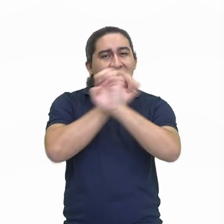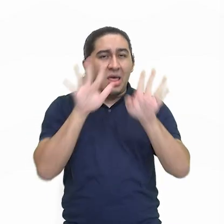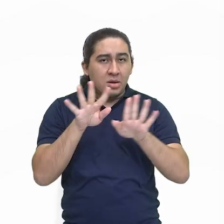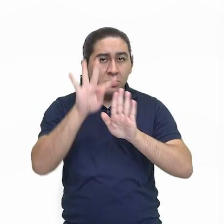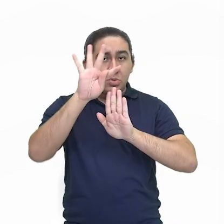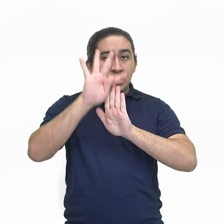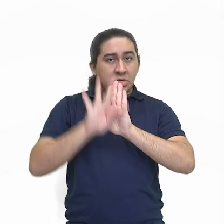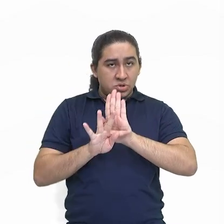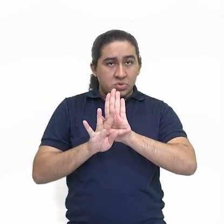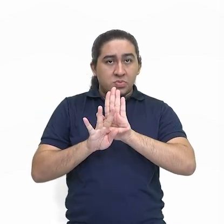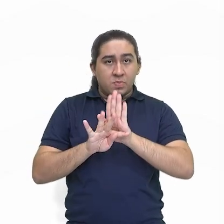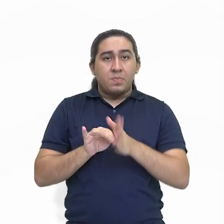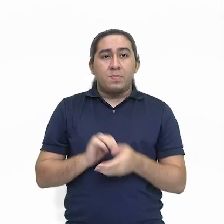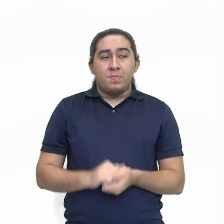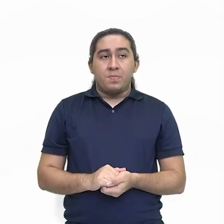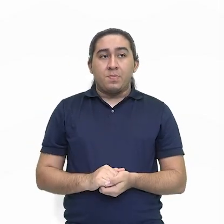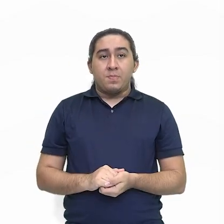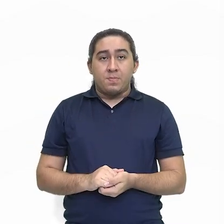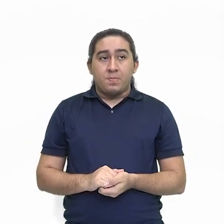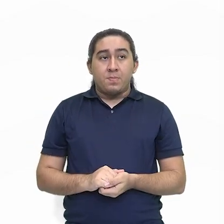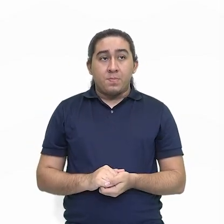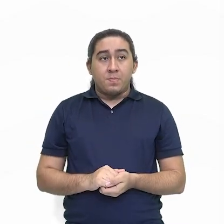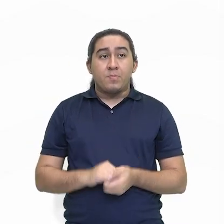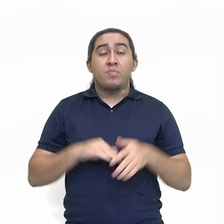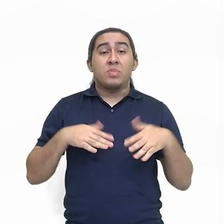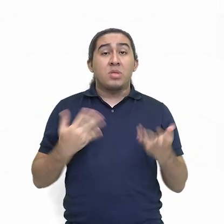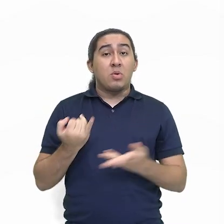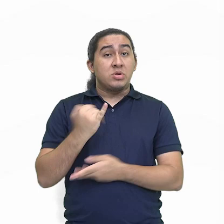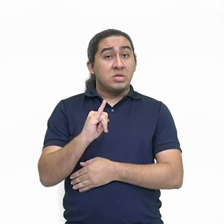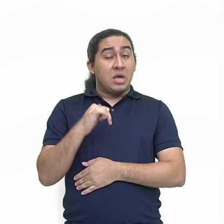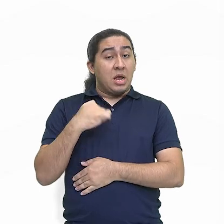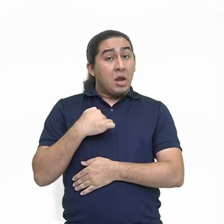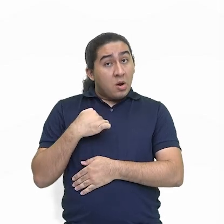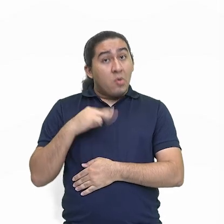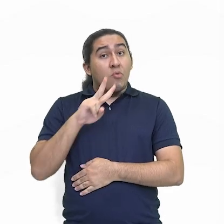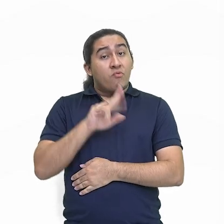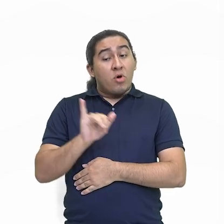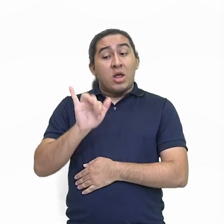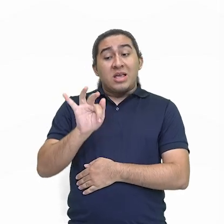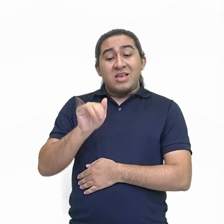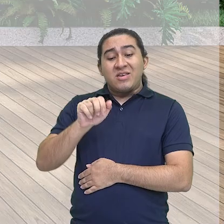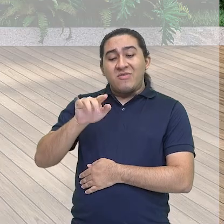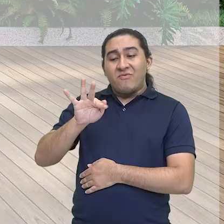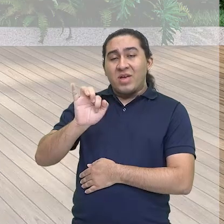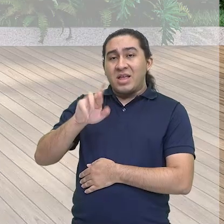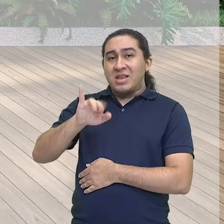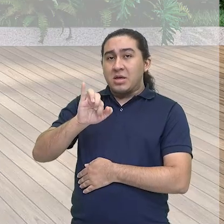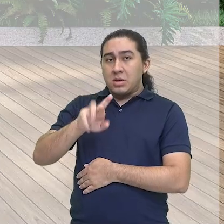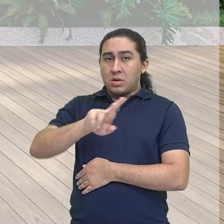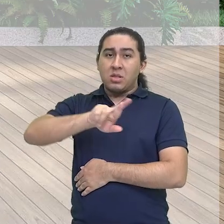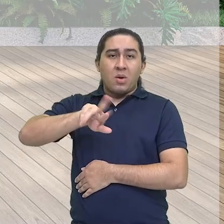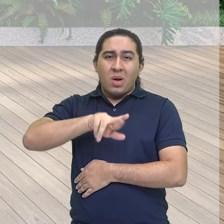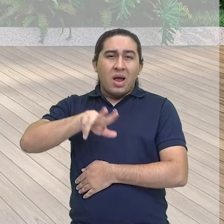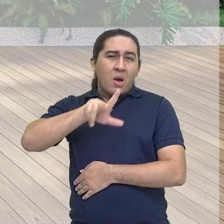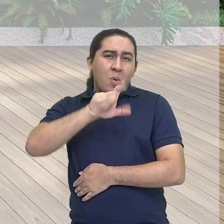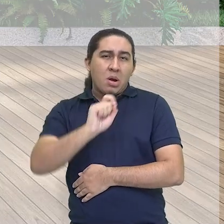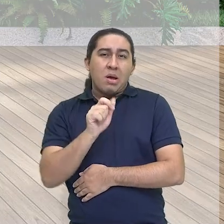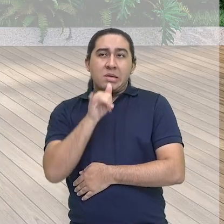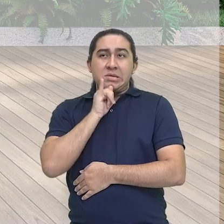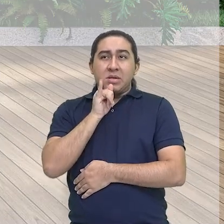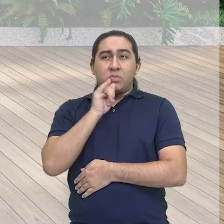no texto. Então, quando eu vou inferir, não é algo que esteja